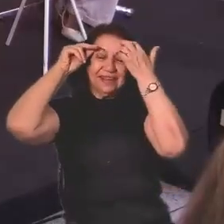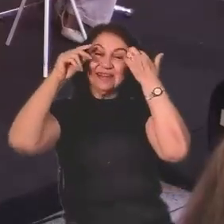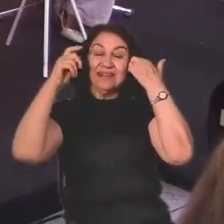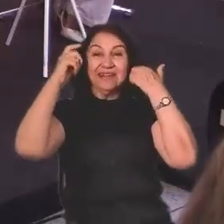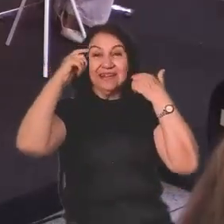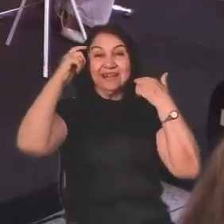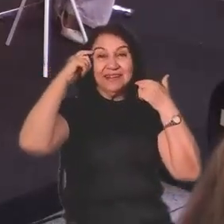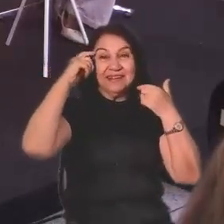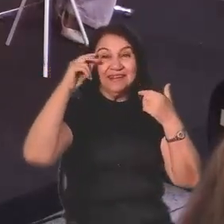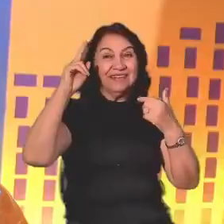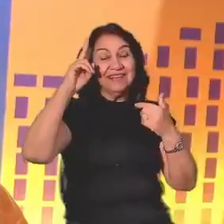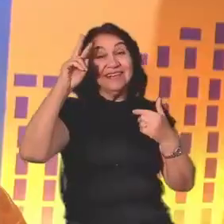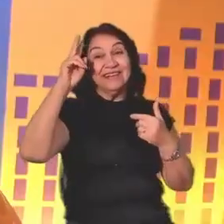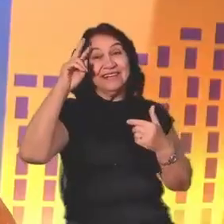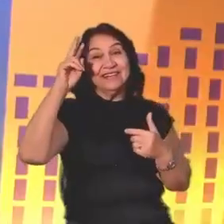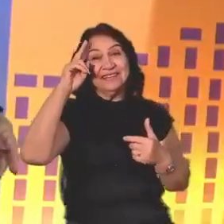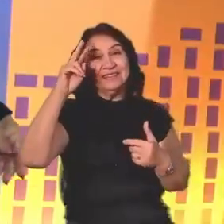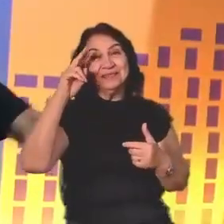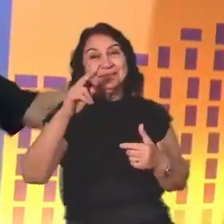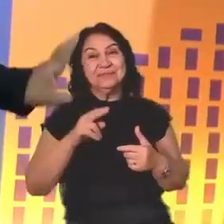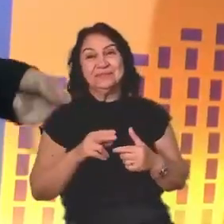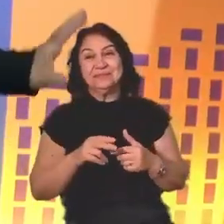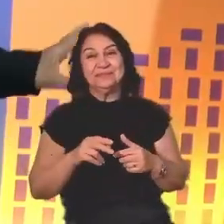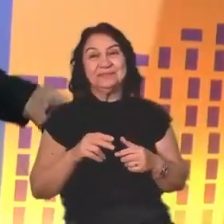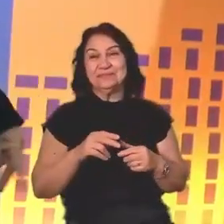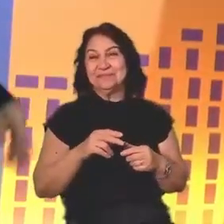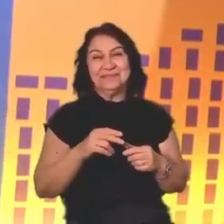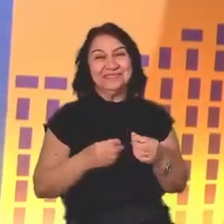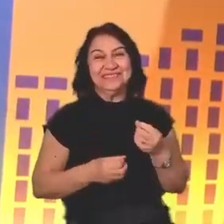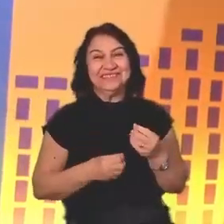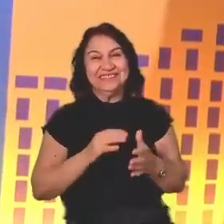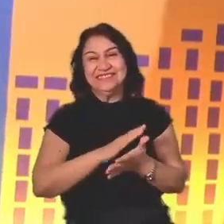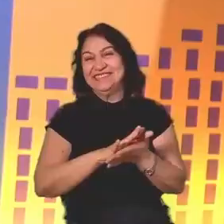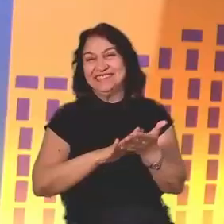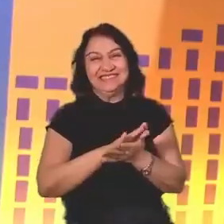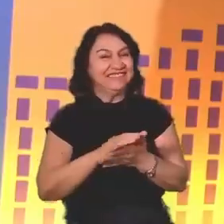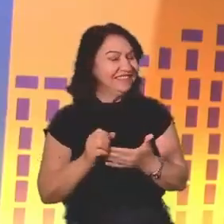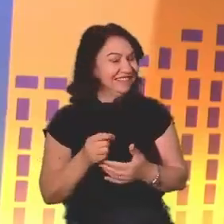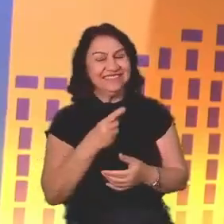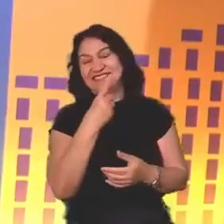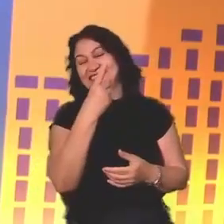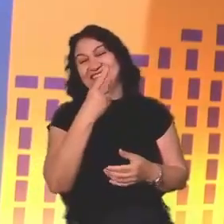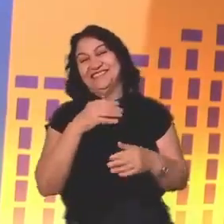nesse aí. Qual que é a história do picante? Não tem nada de picante aí, não.